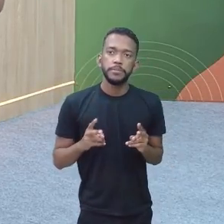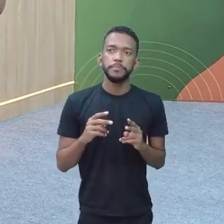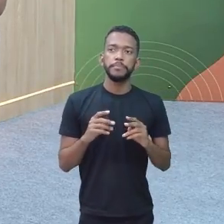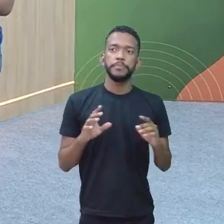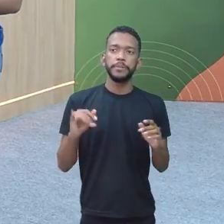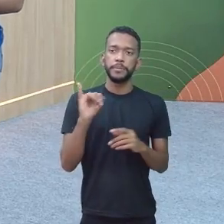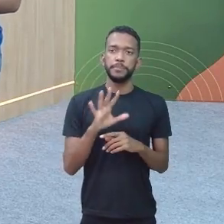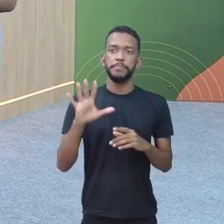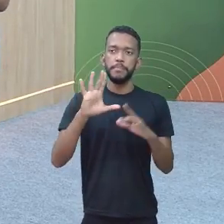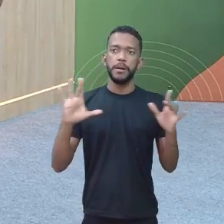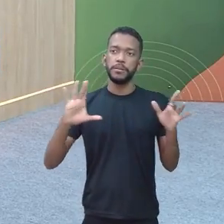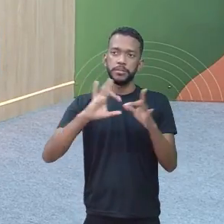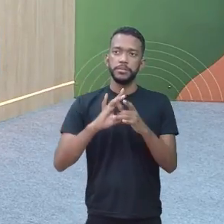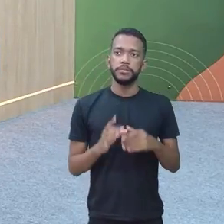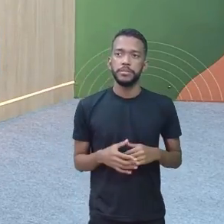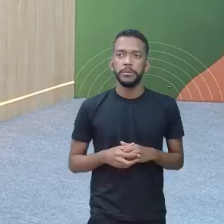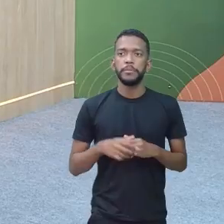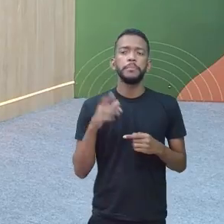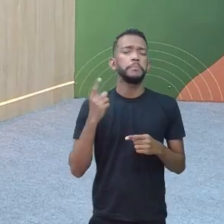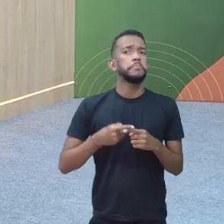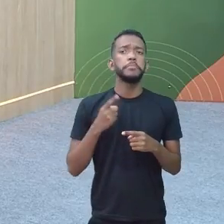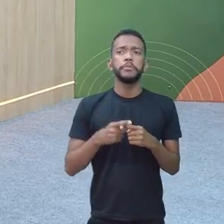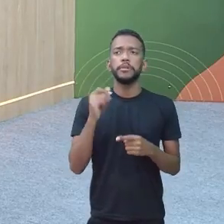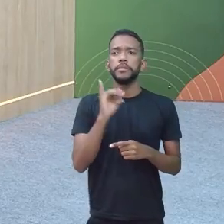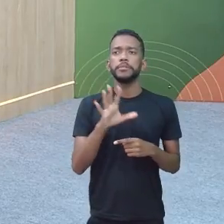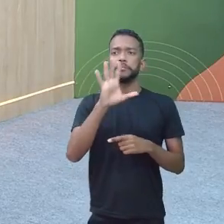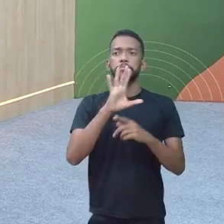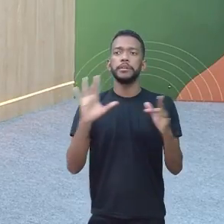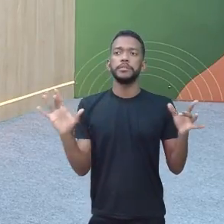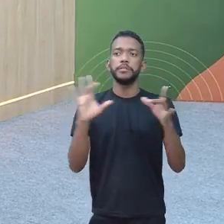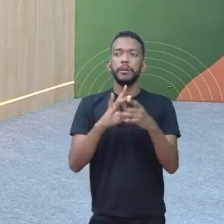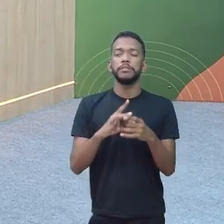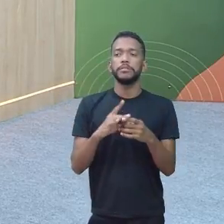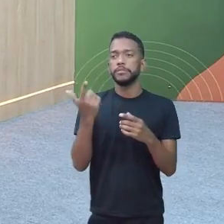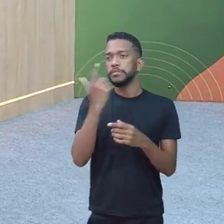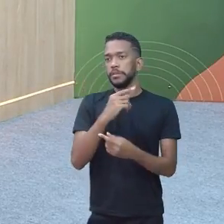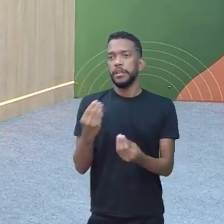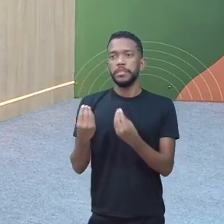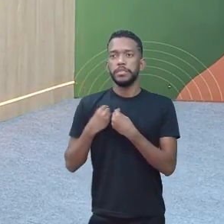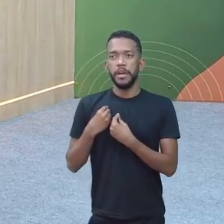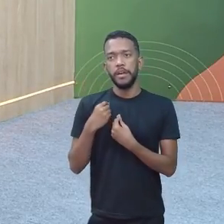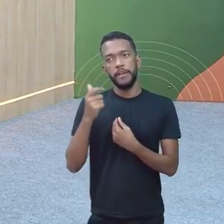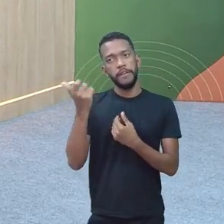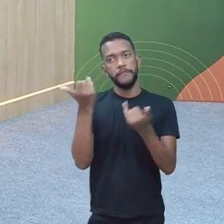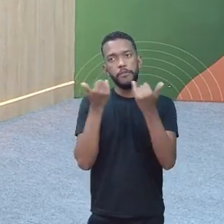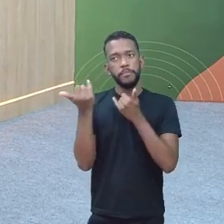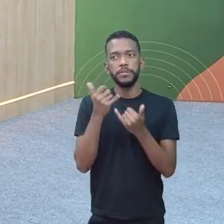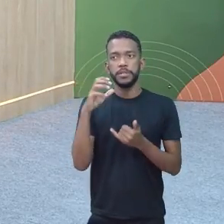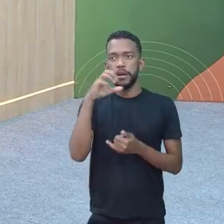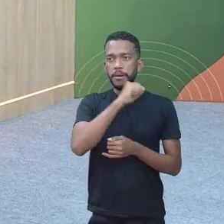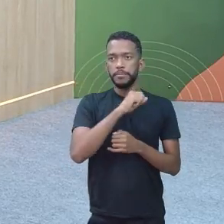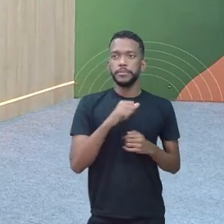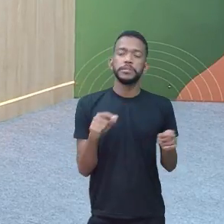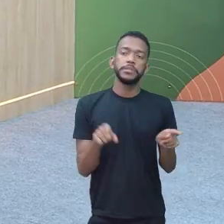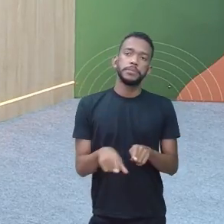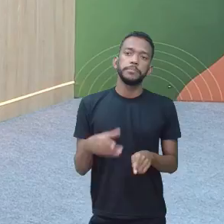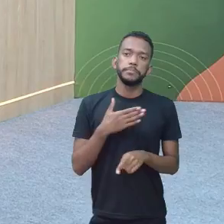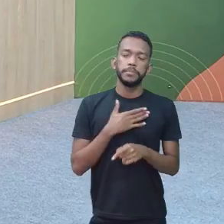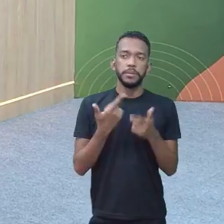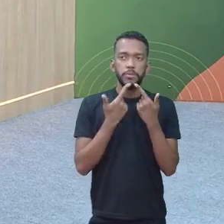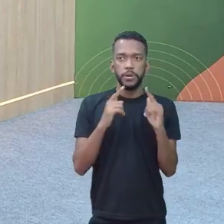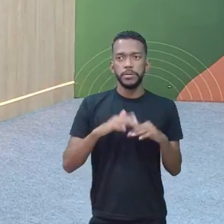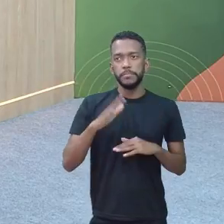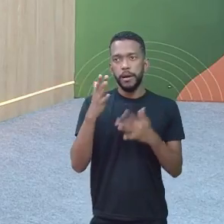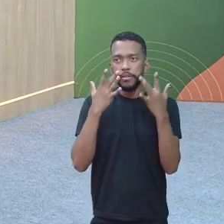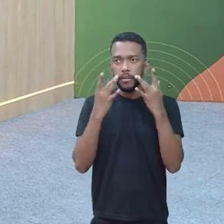de uma imagem. Por que essa imagem, Vivi? Porque essa imagem torna a minha informação mais rápida e torna a minha linguagem mais atrativa